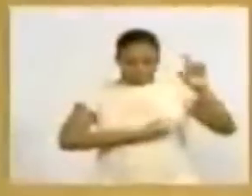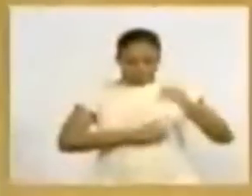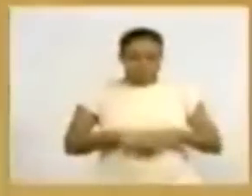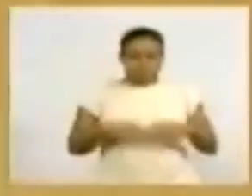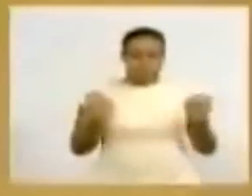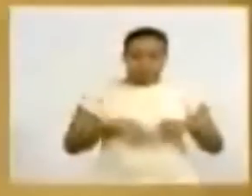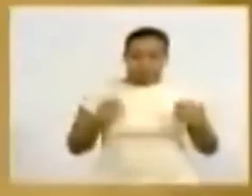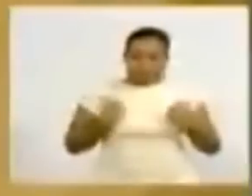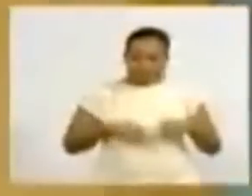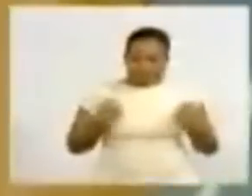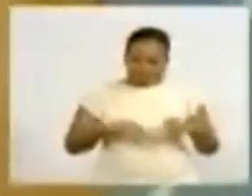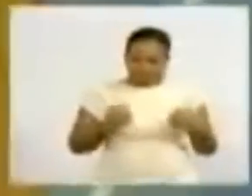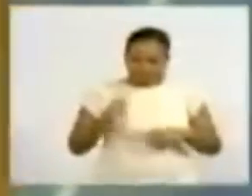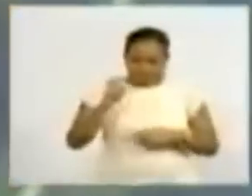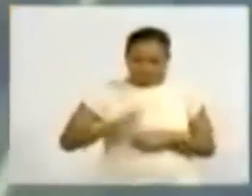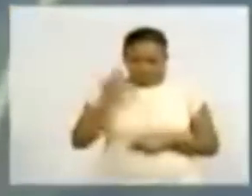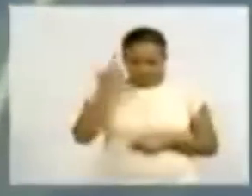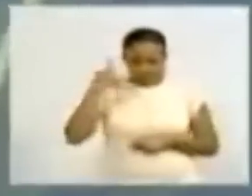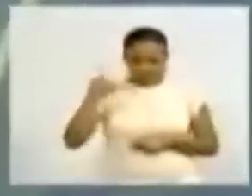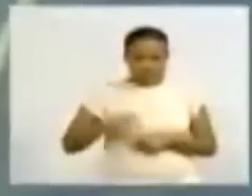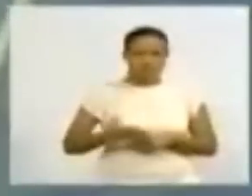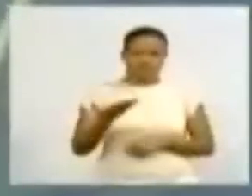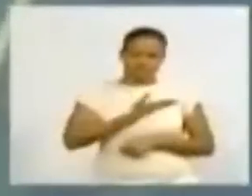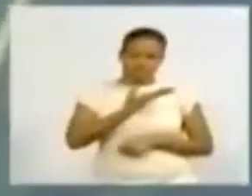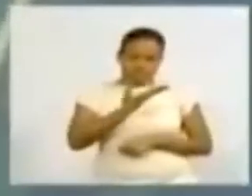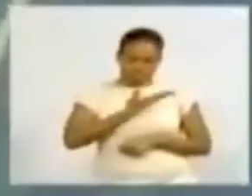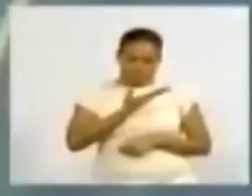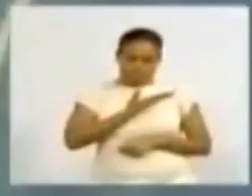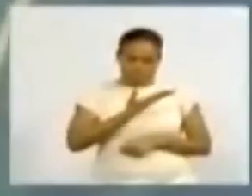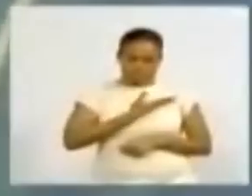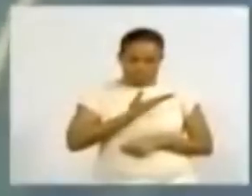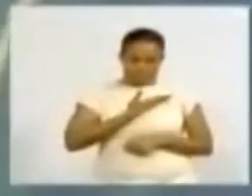ser, Salete, o dia do amigo.